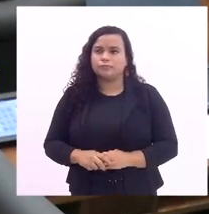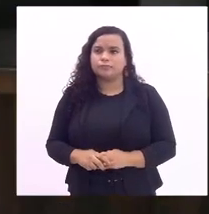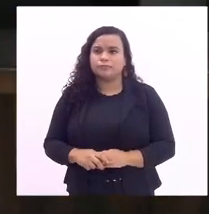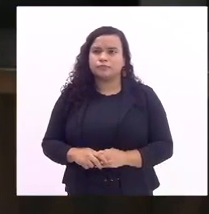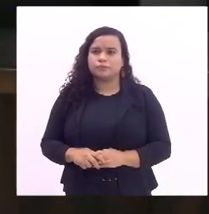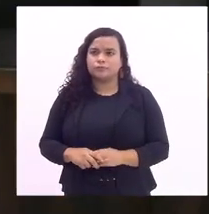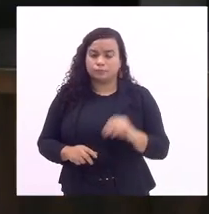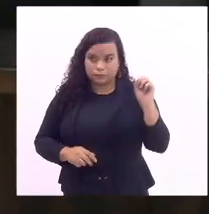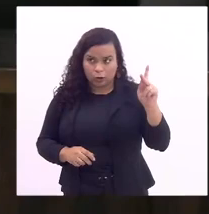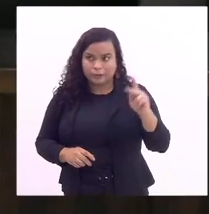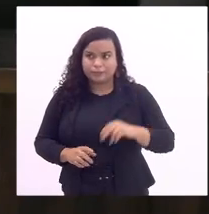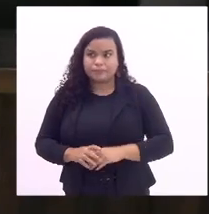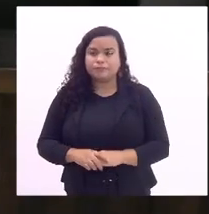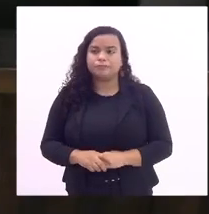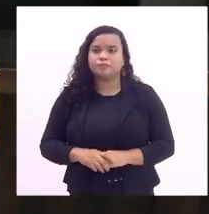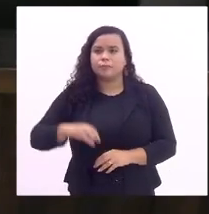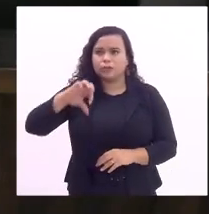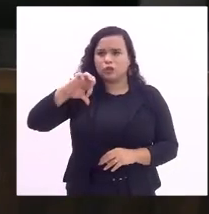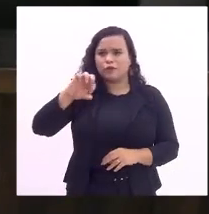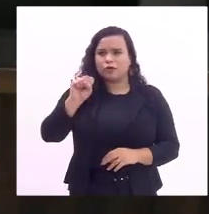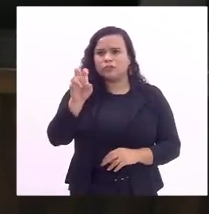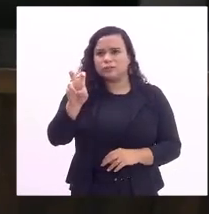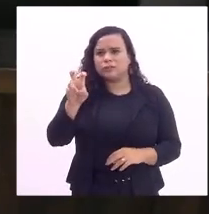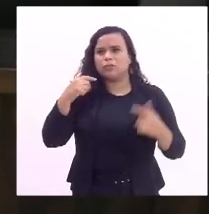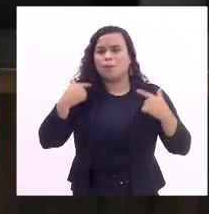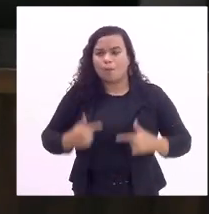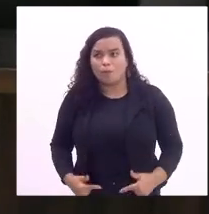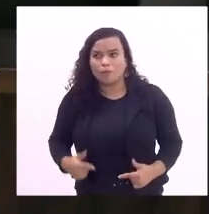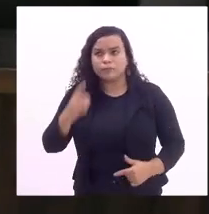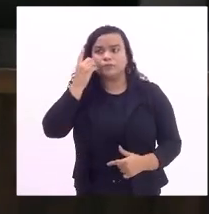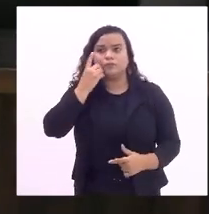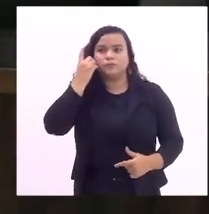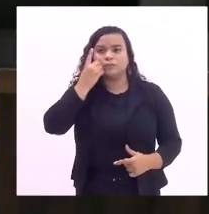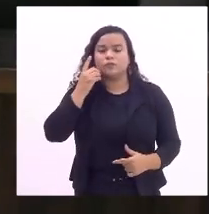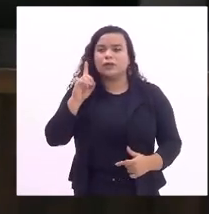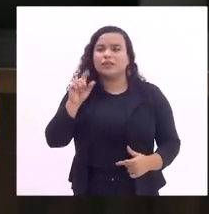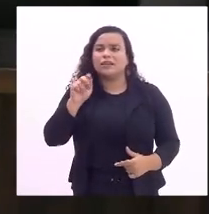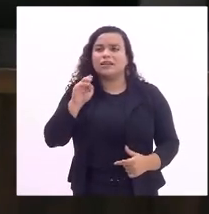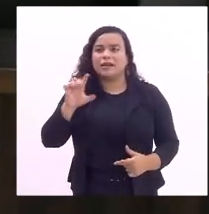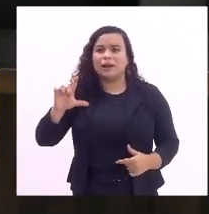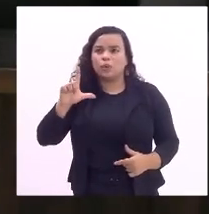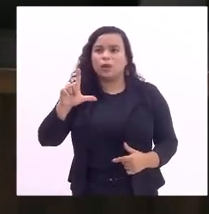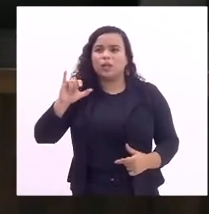Ok. 985, abstenção do deputado Daniel Librelon.